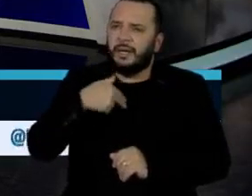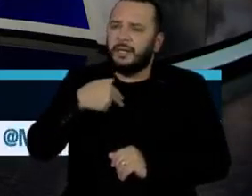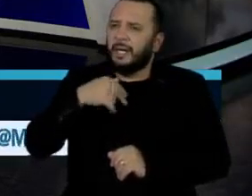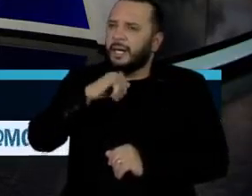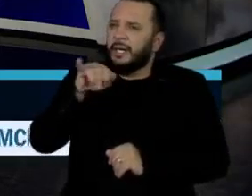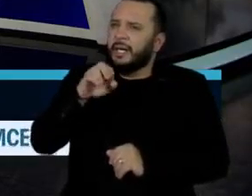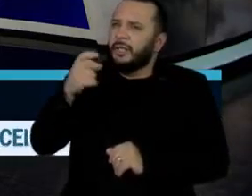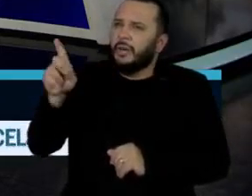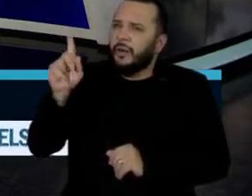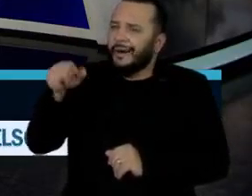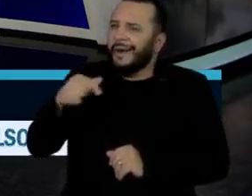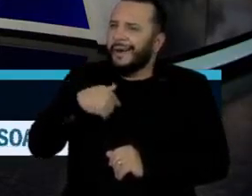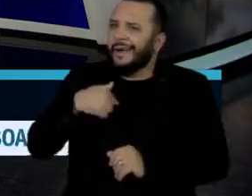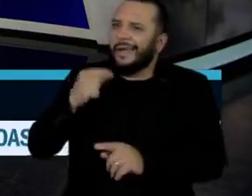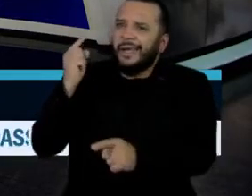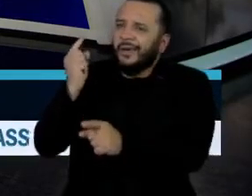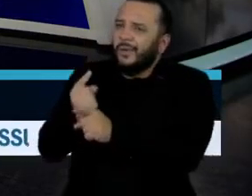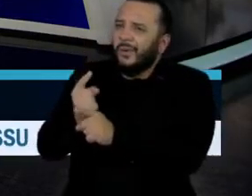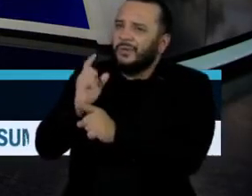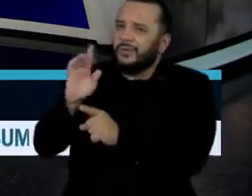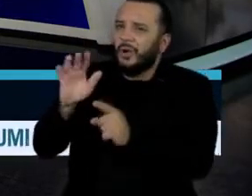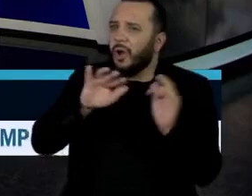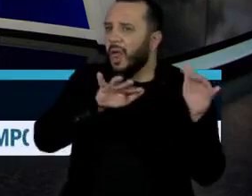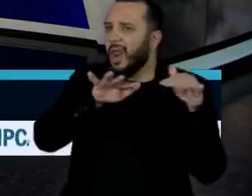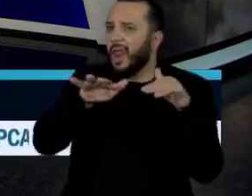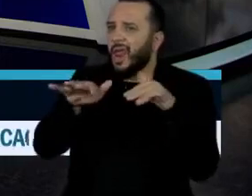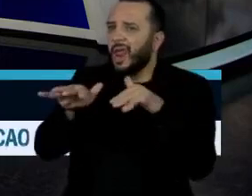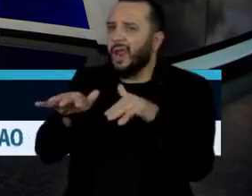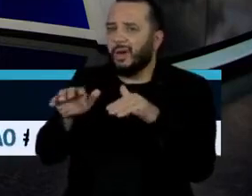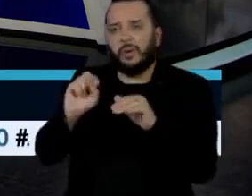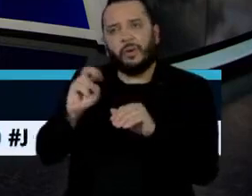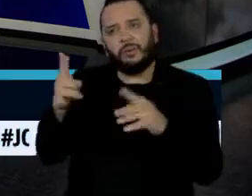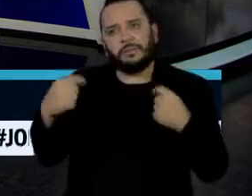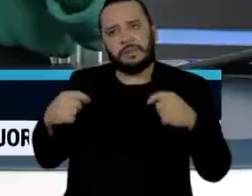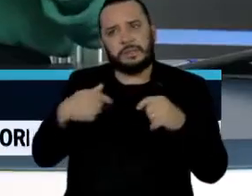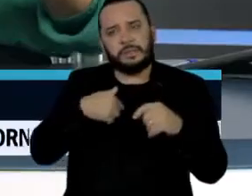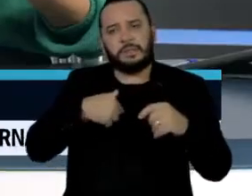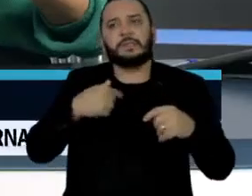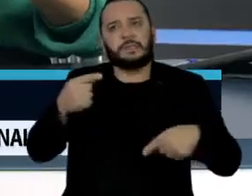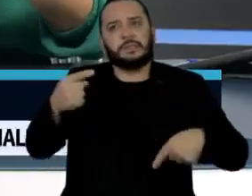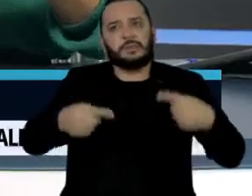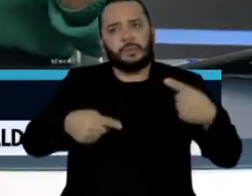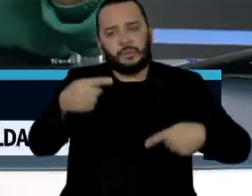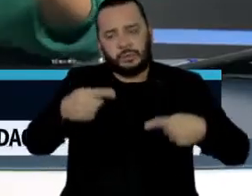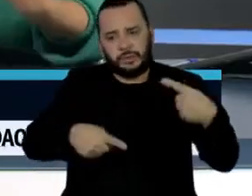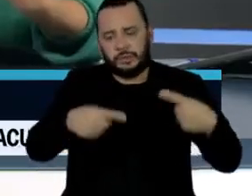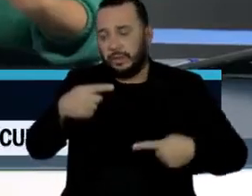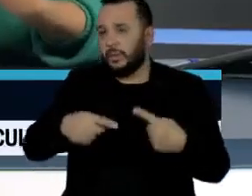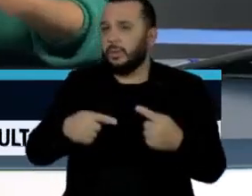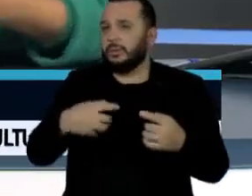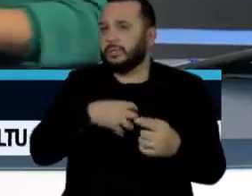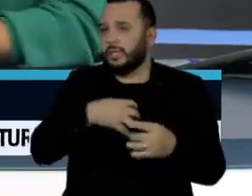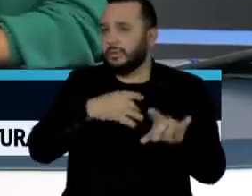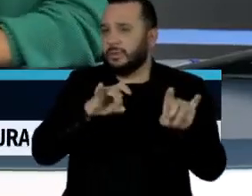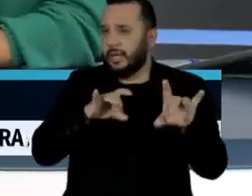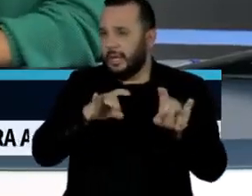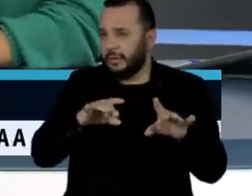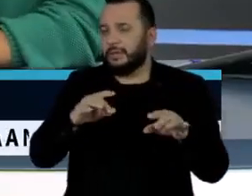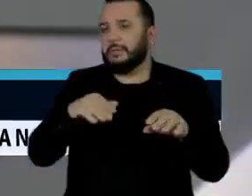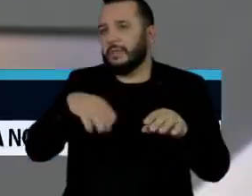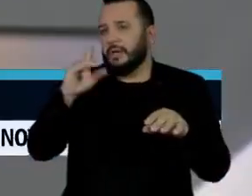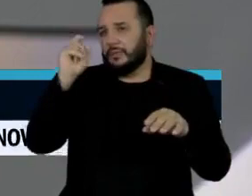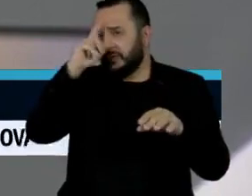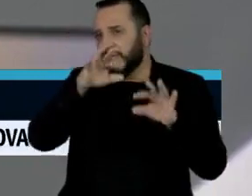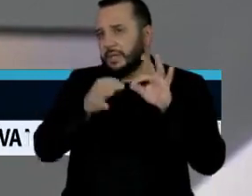só uma cortina de fumaça ou é mesmo necessário aprofundar a discussão de aspectos técnicos complexos como eles estão